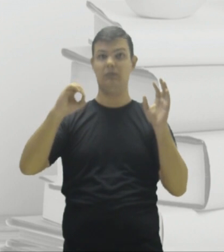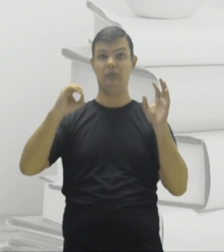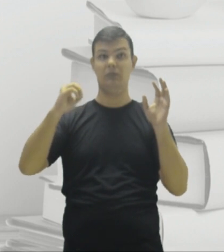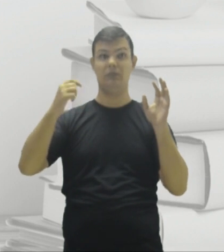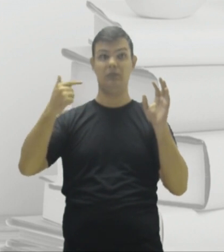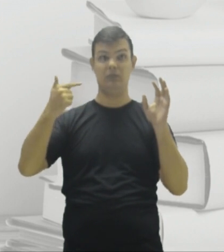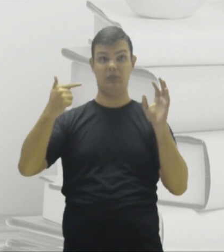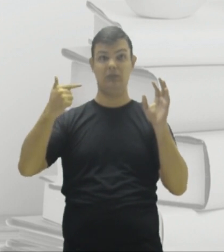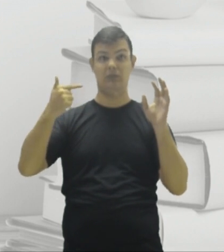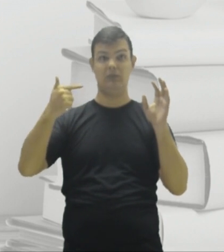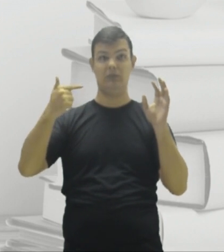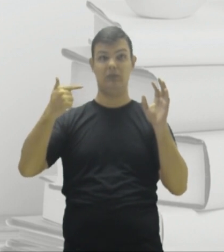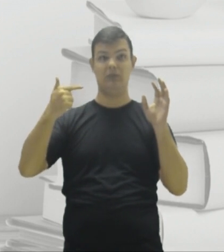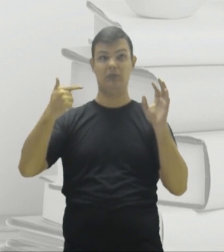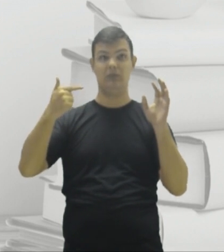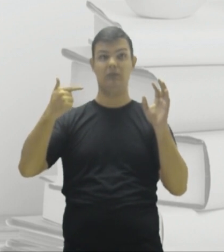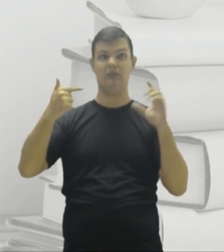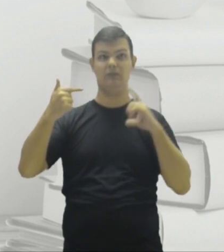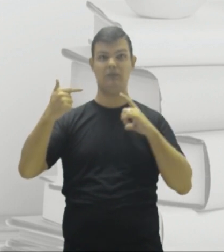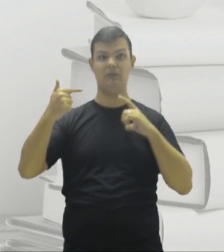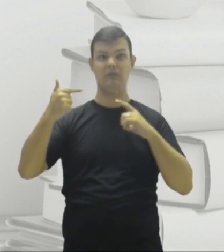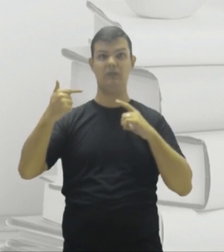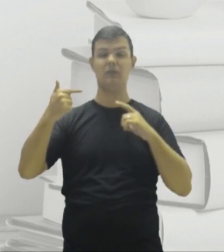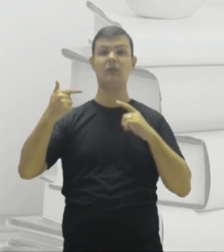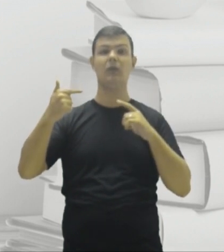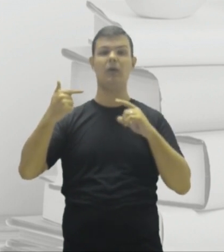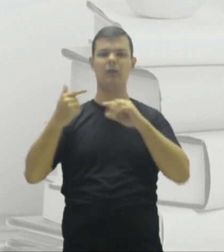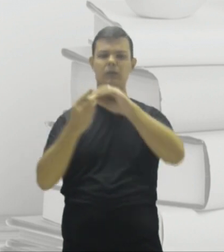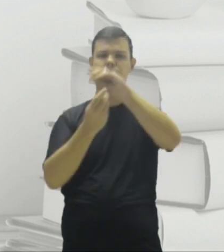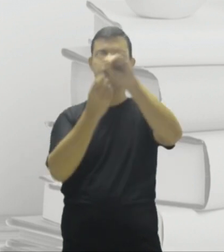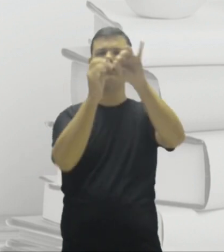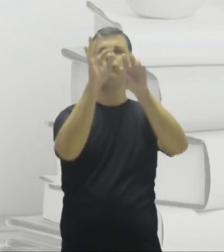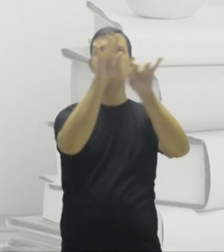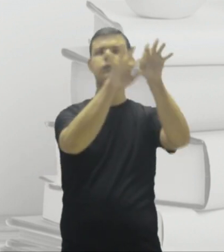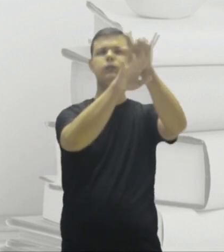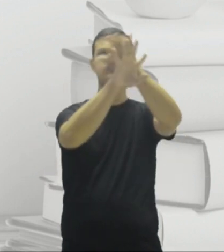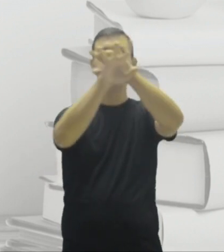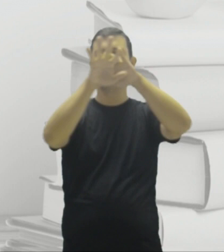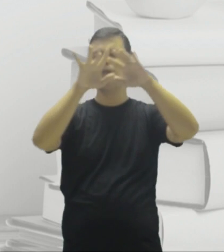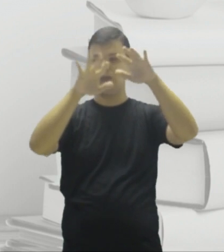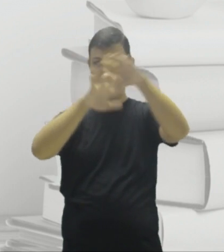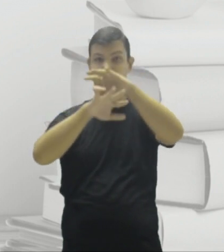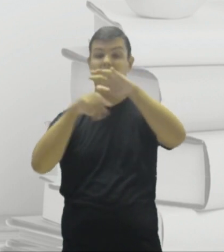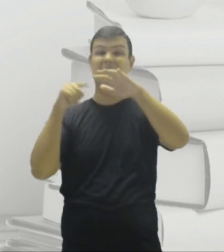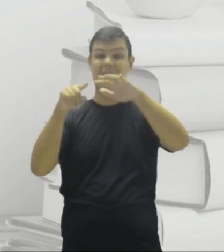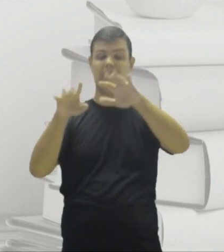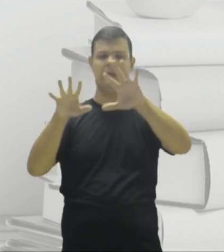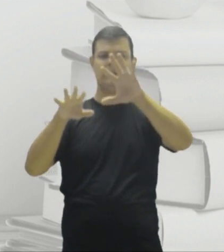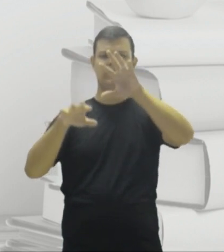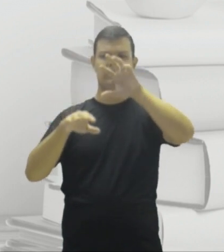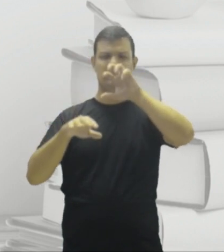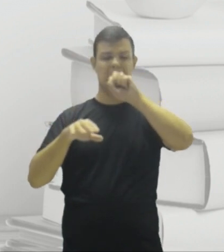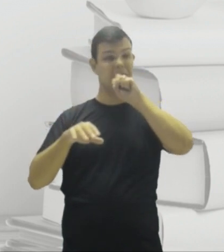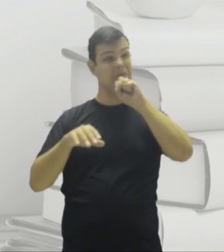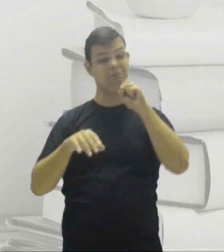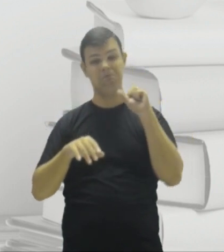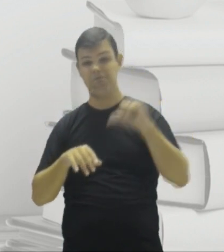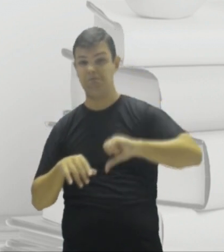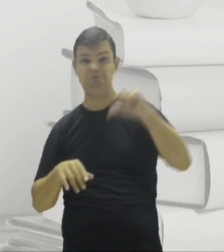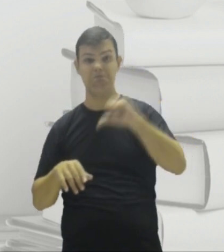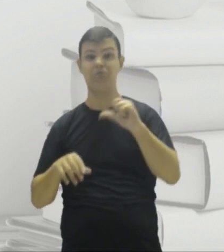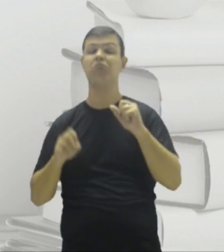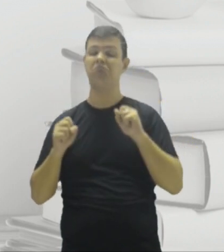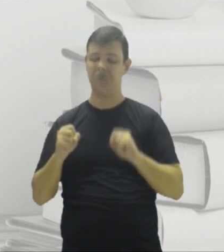uma molécula de carbono e duas de oxigênio. Esse gás prejudica a qualidade do ar e